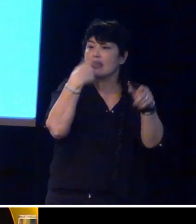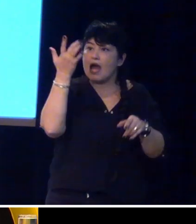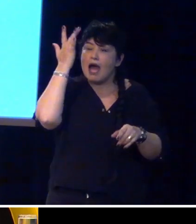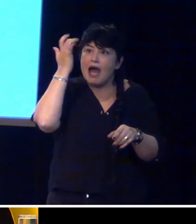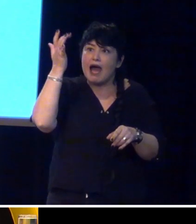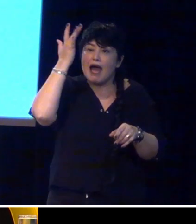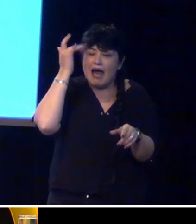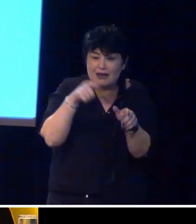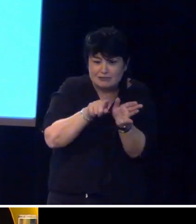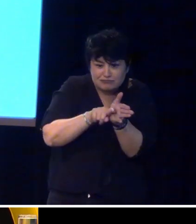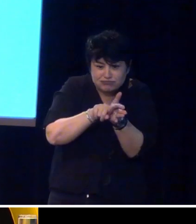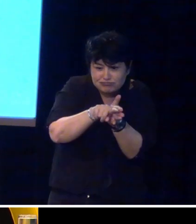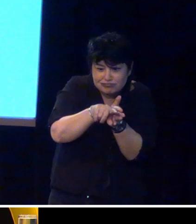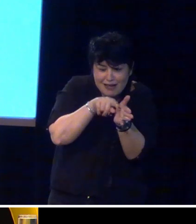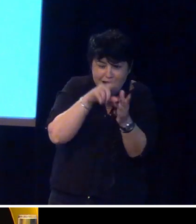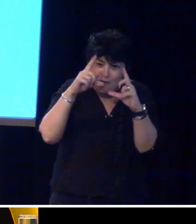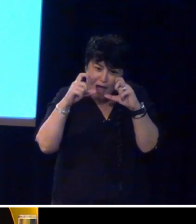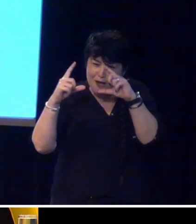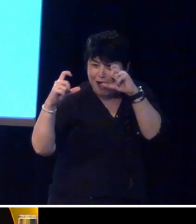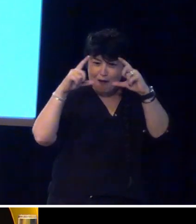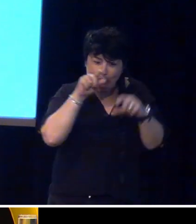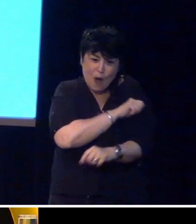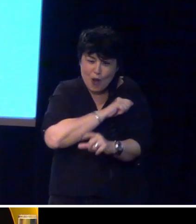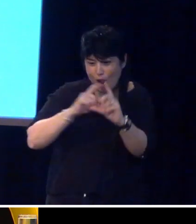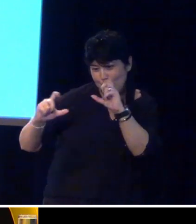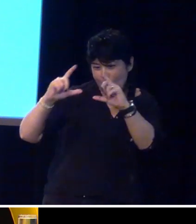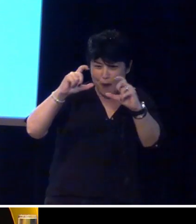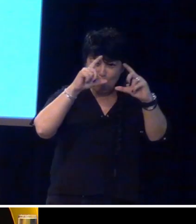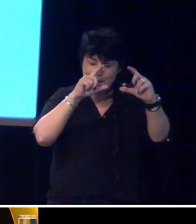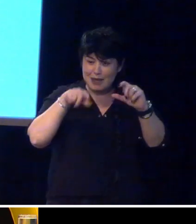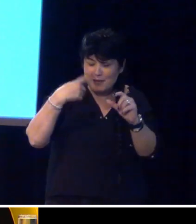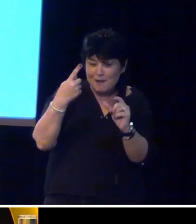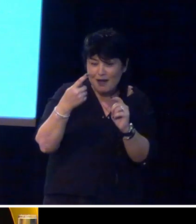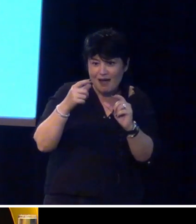alunos registravam com fotos, né, e as fotos, depois, eles